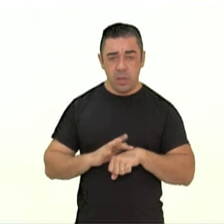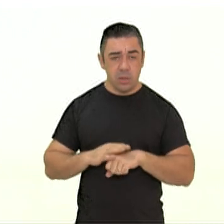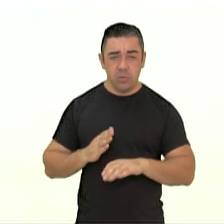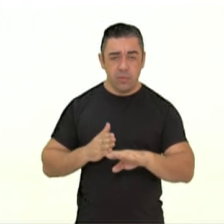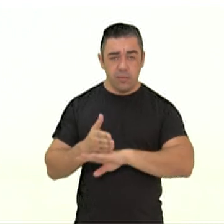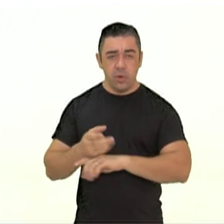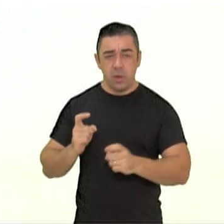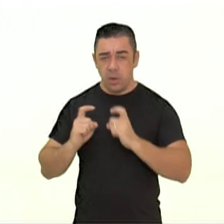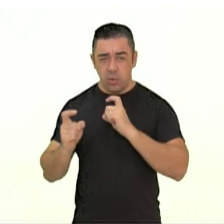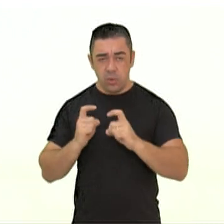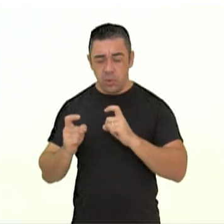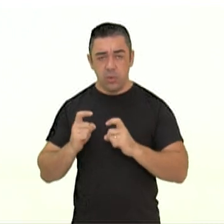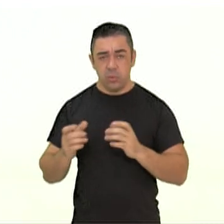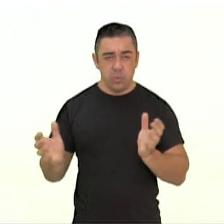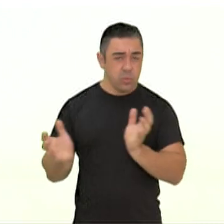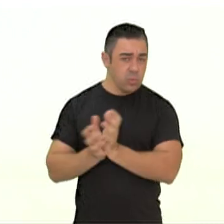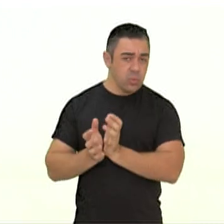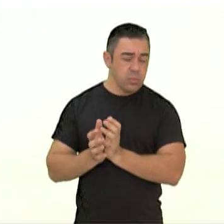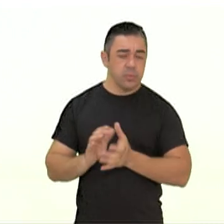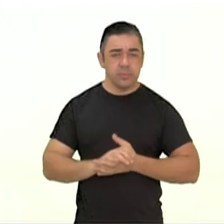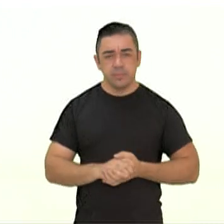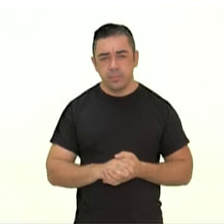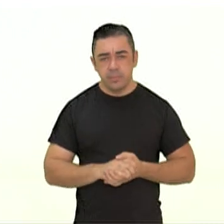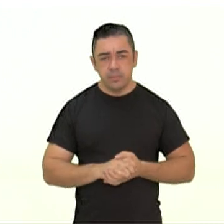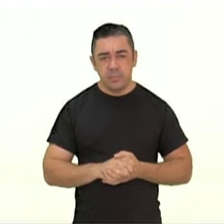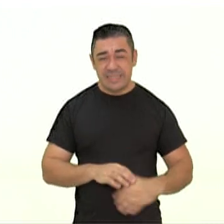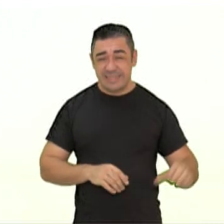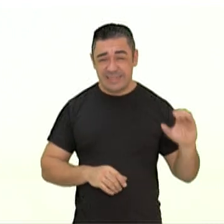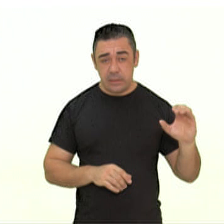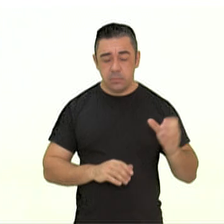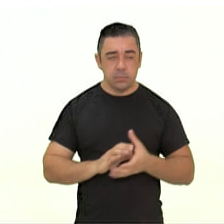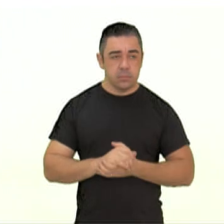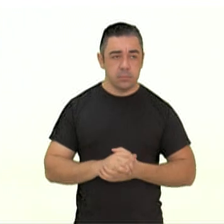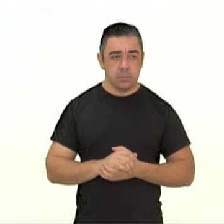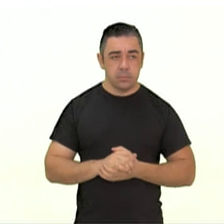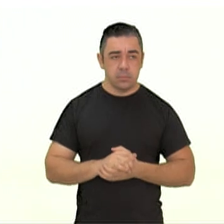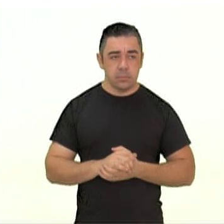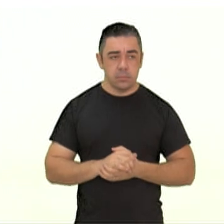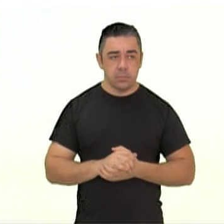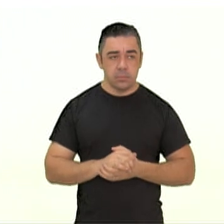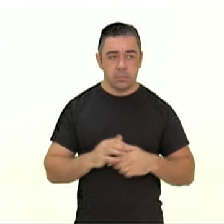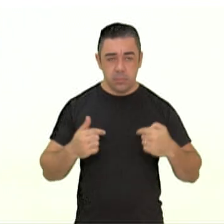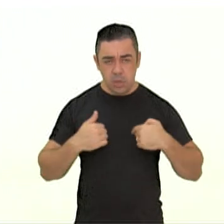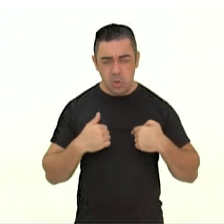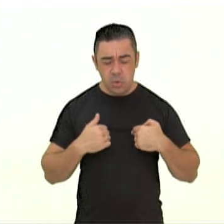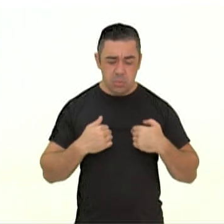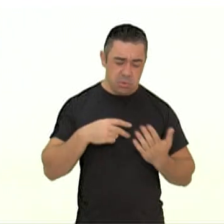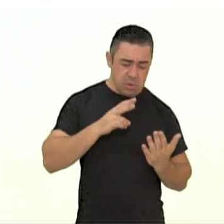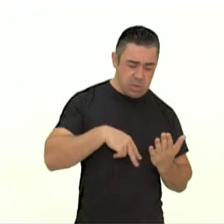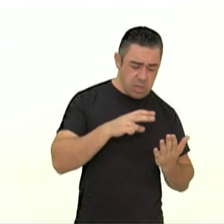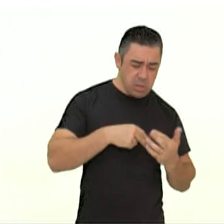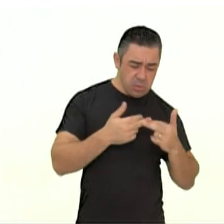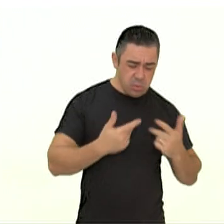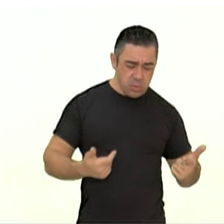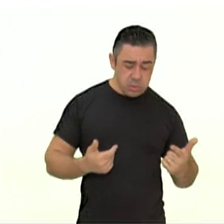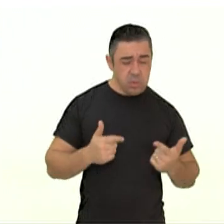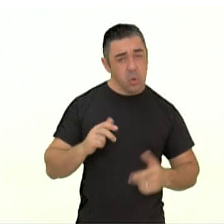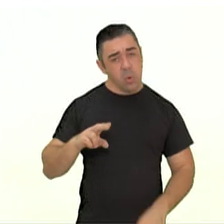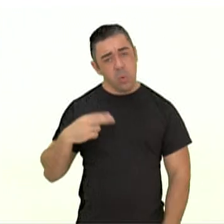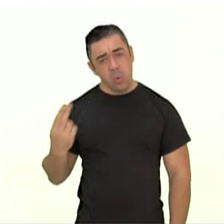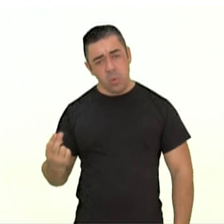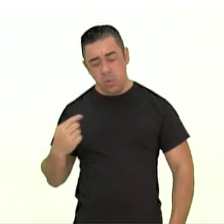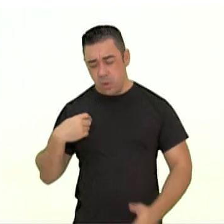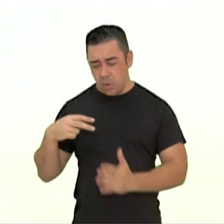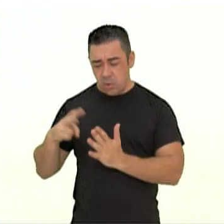à reunião dos colaboradores. Letra C. Eu, ora, leio sobre a temática,